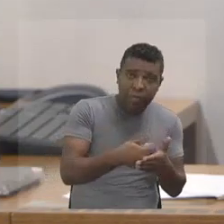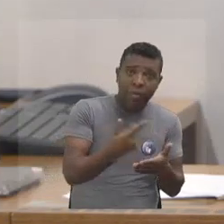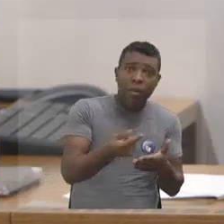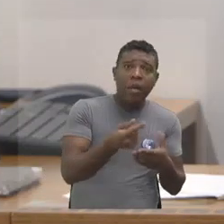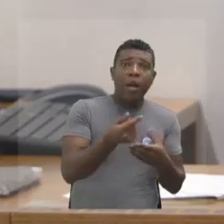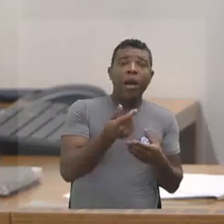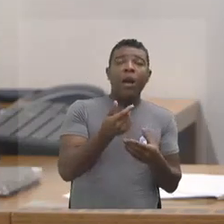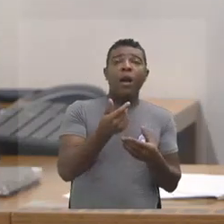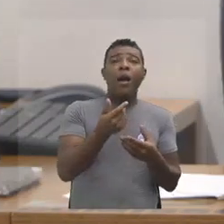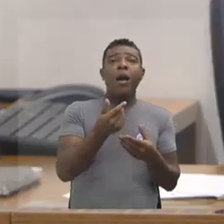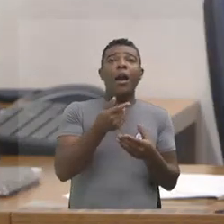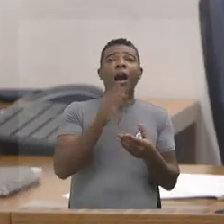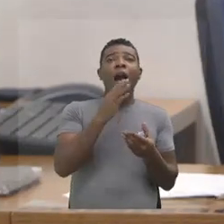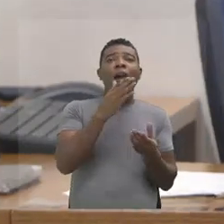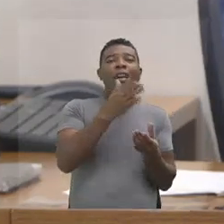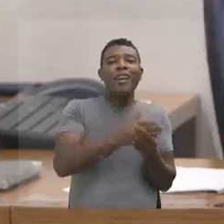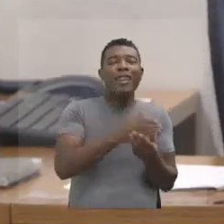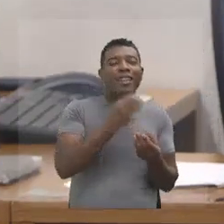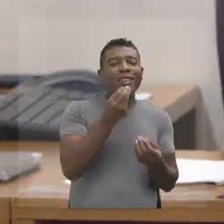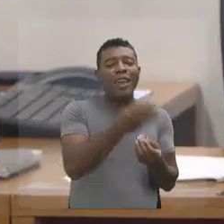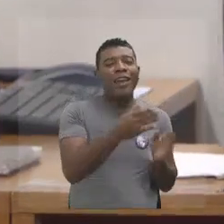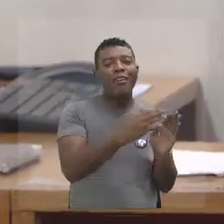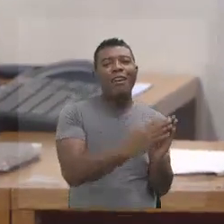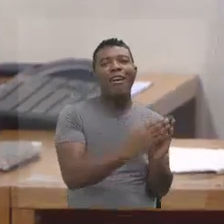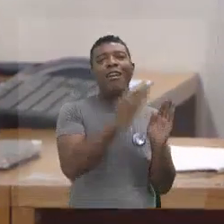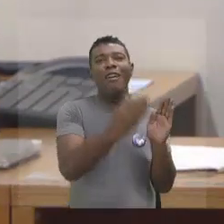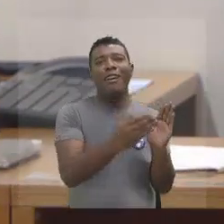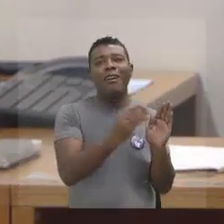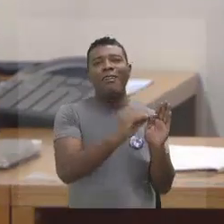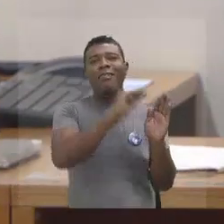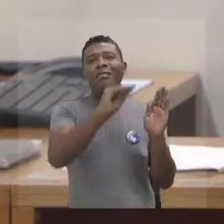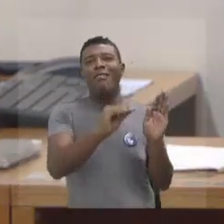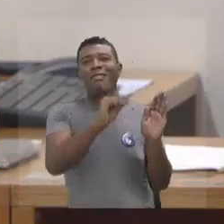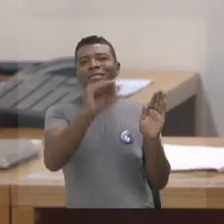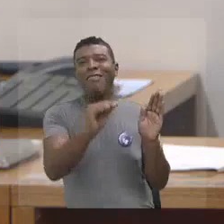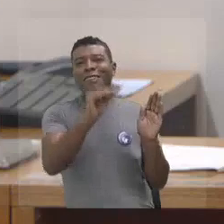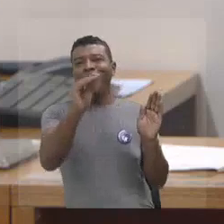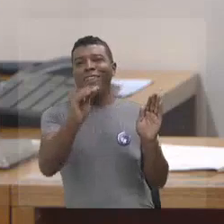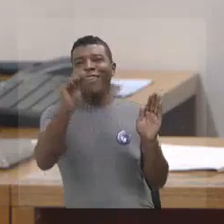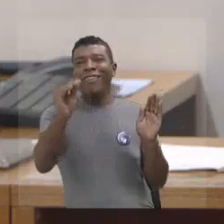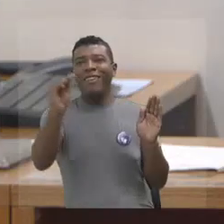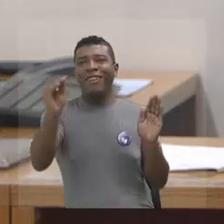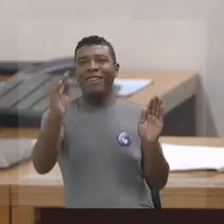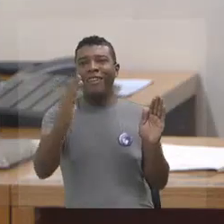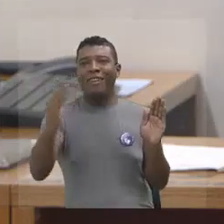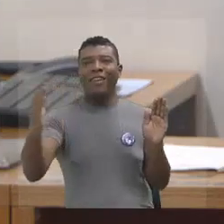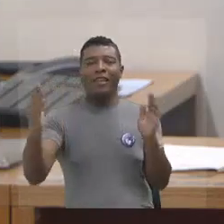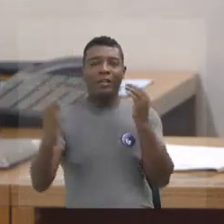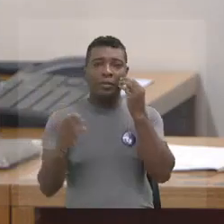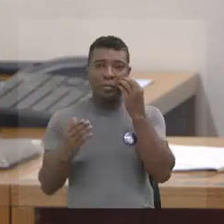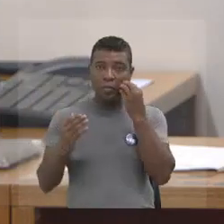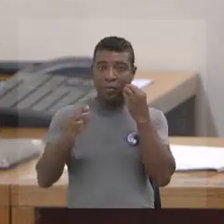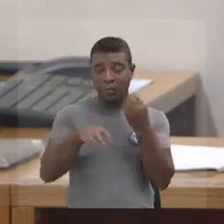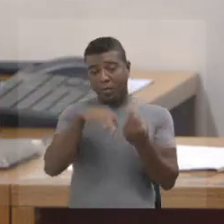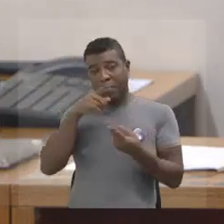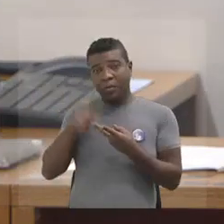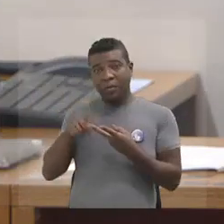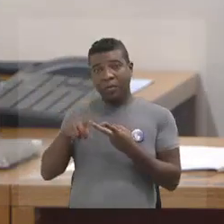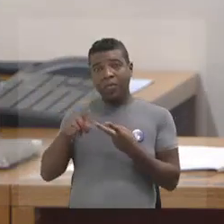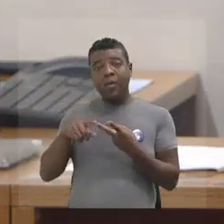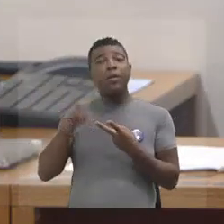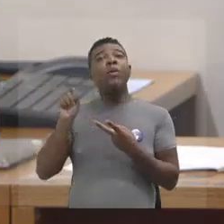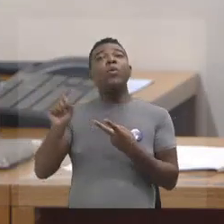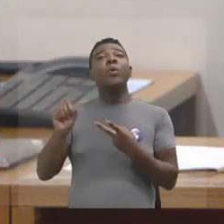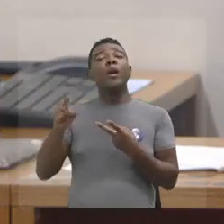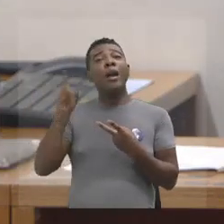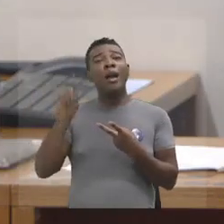impactou-se mais tempo né passando por cima do Poder Legislativo na verdade e o outro movimento muito grave é um